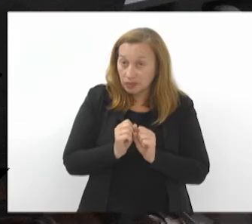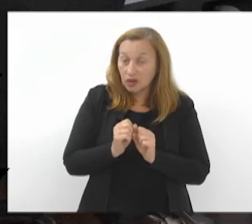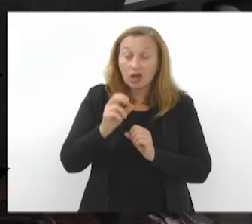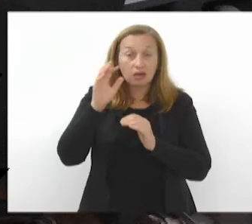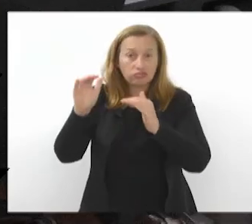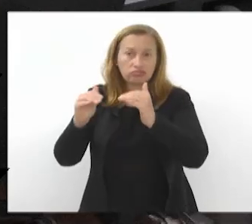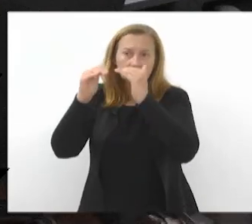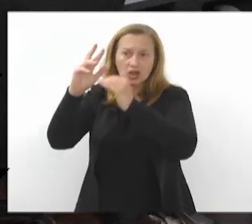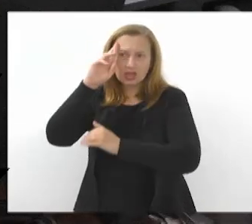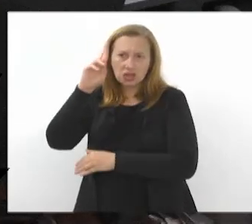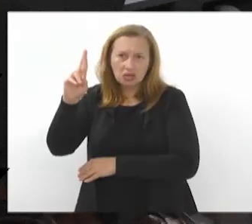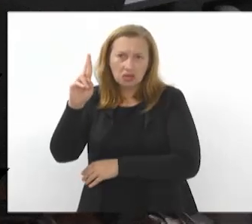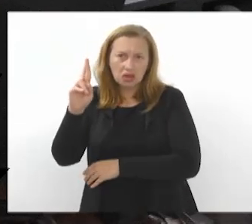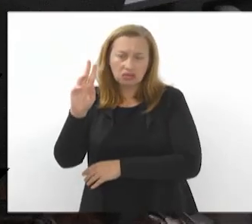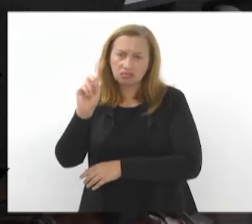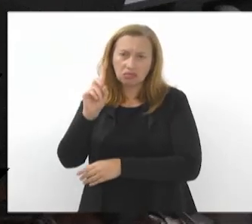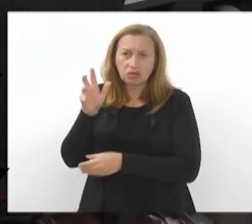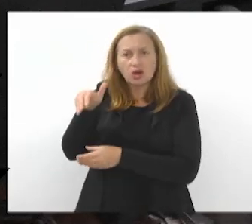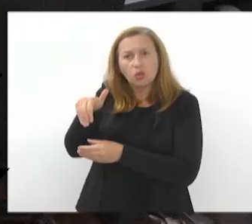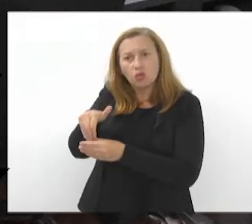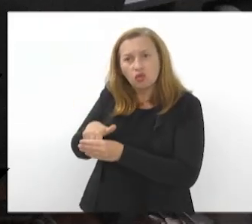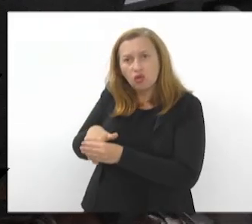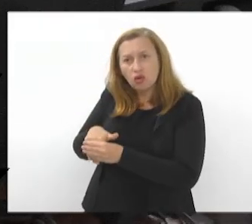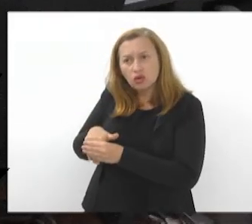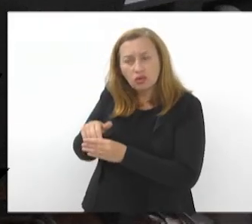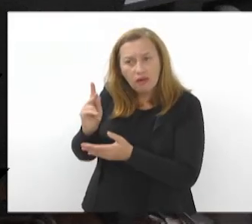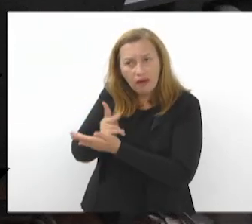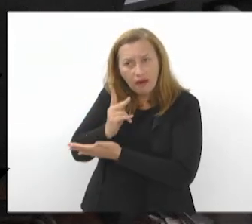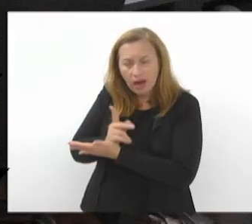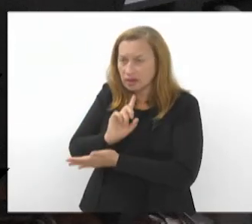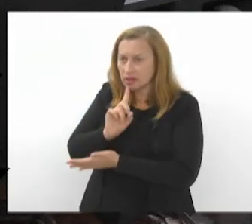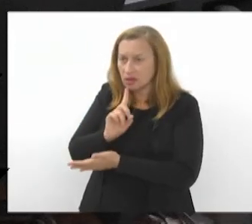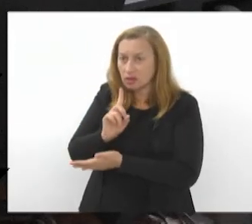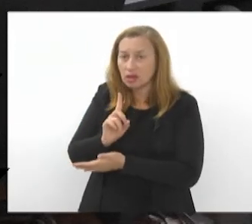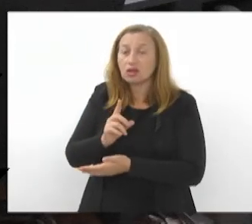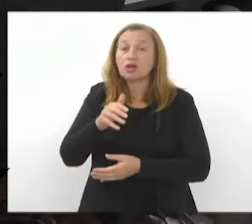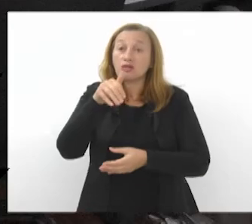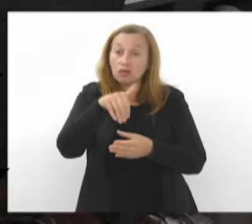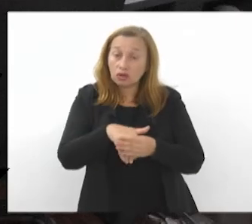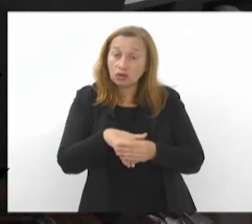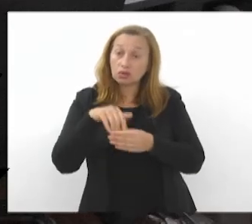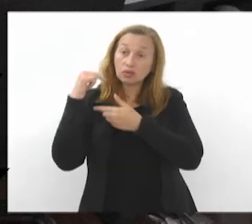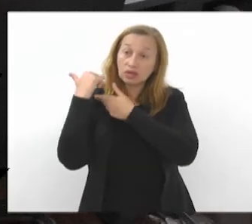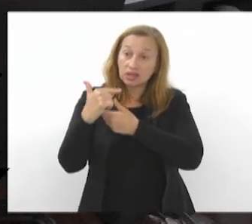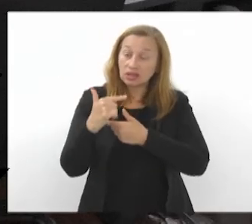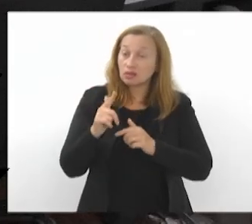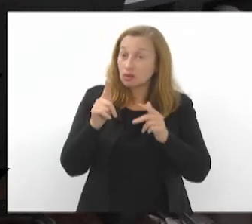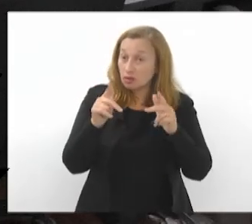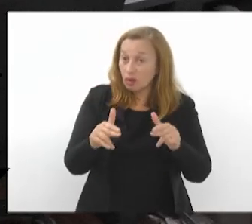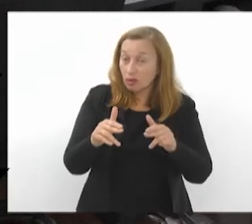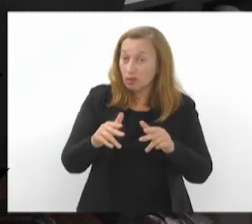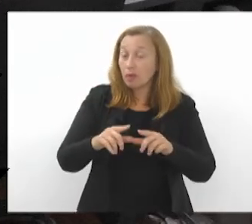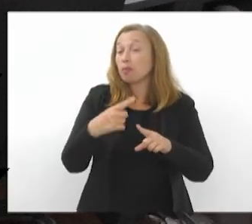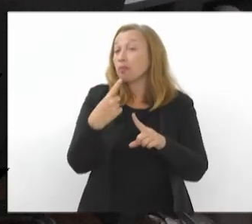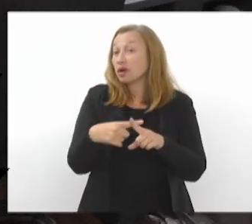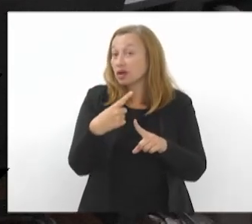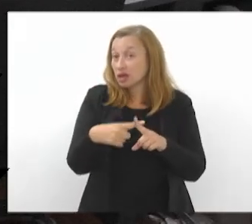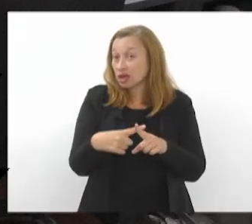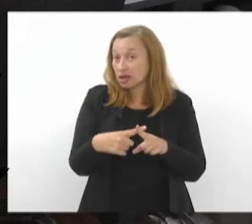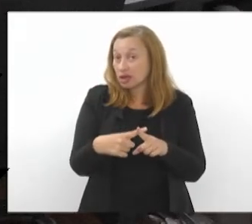Excelência não está com o seu voto errado. A senhora votou segundo a tradição. Até